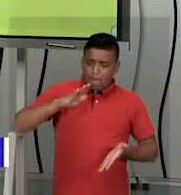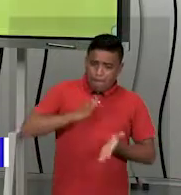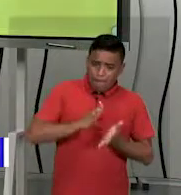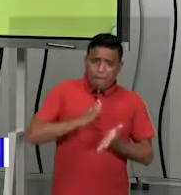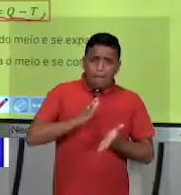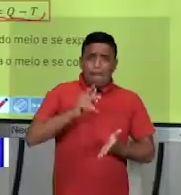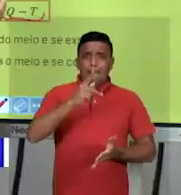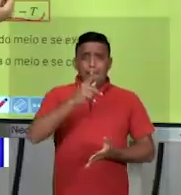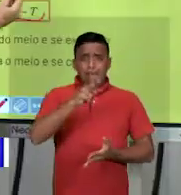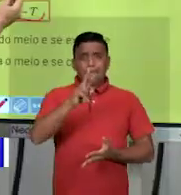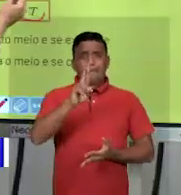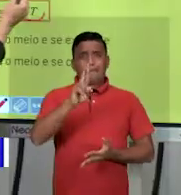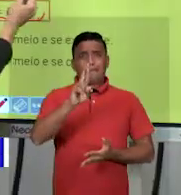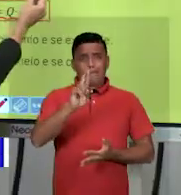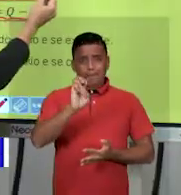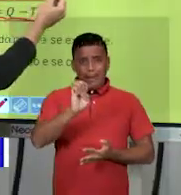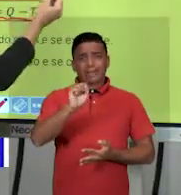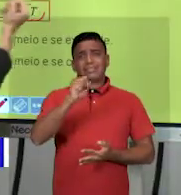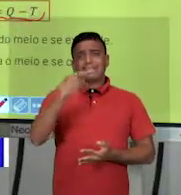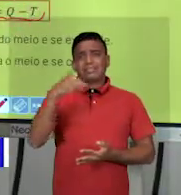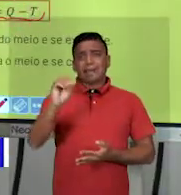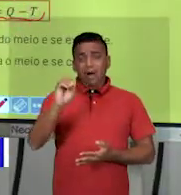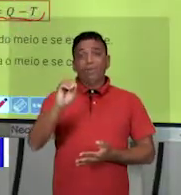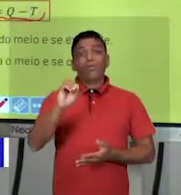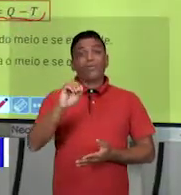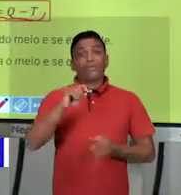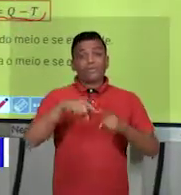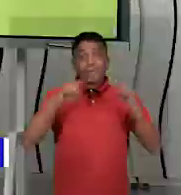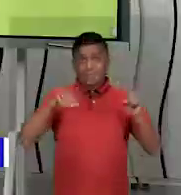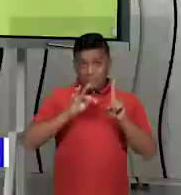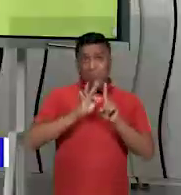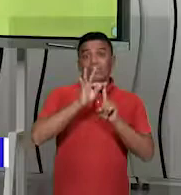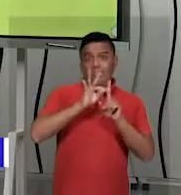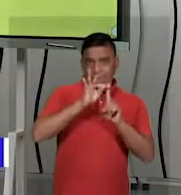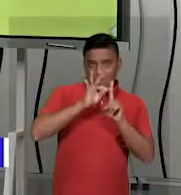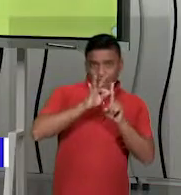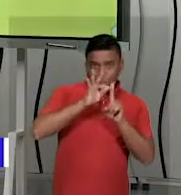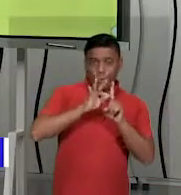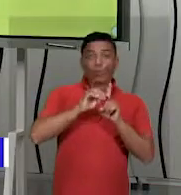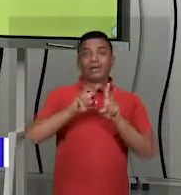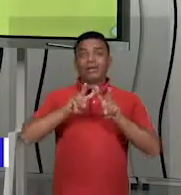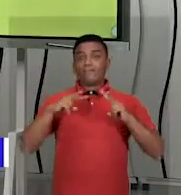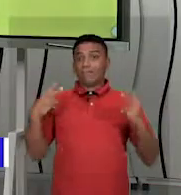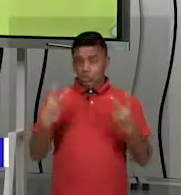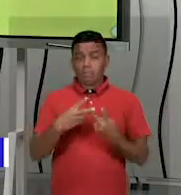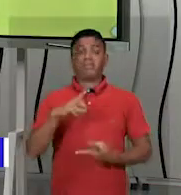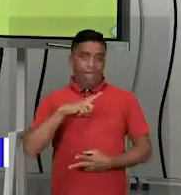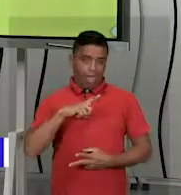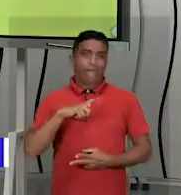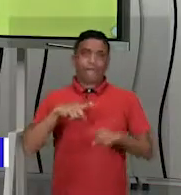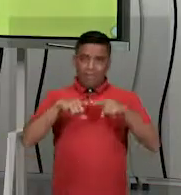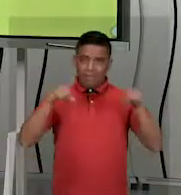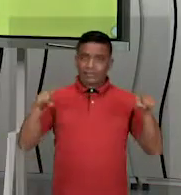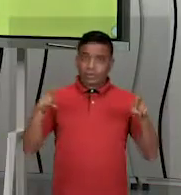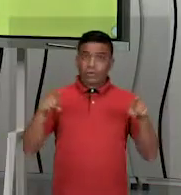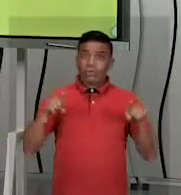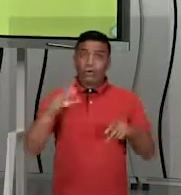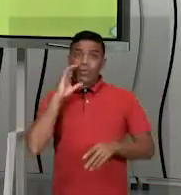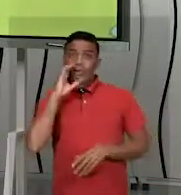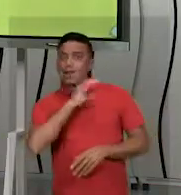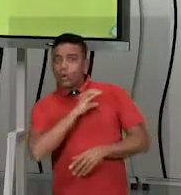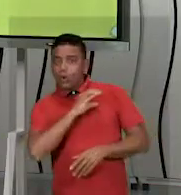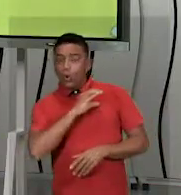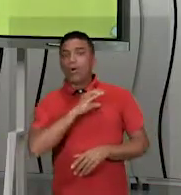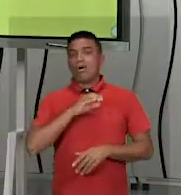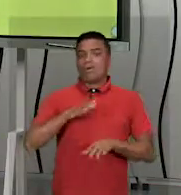variação tanto da temperatura quanto do volume, o que significa que vai haver variação de calor e de trabalho,